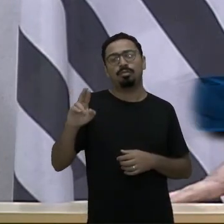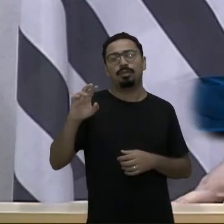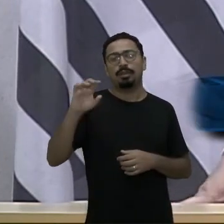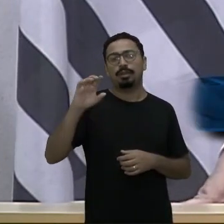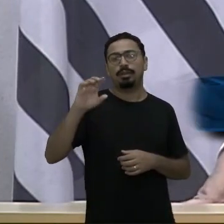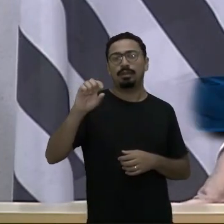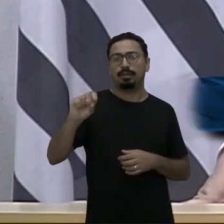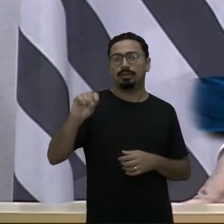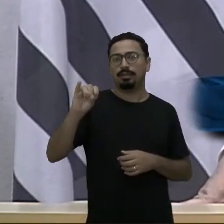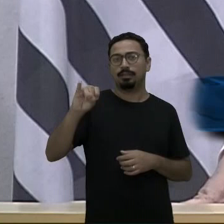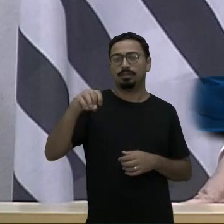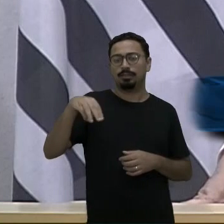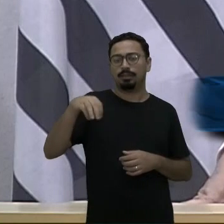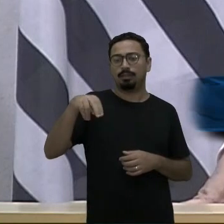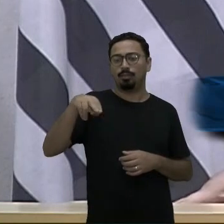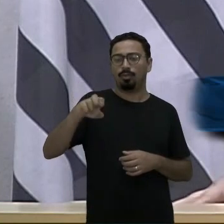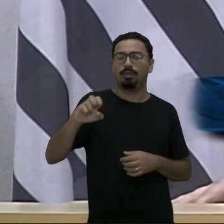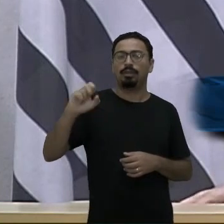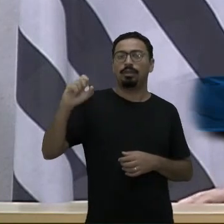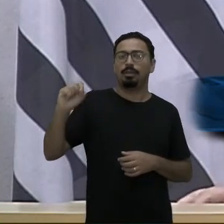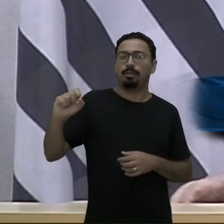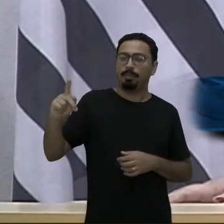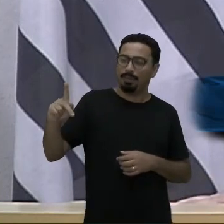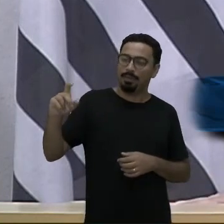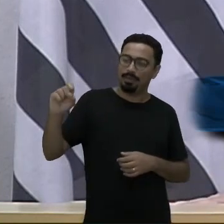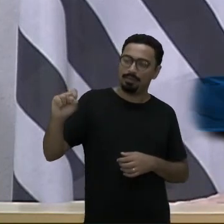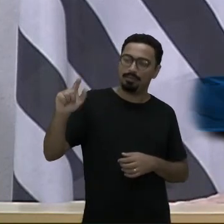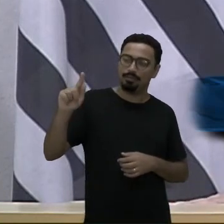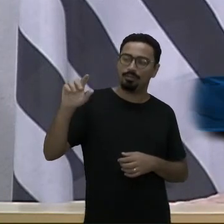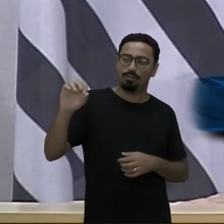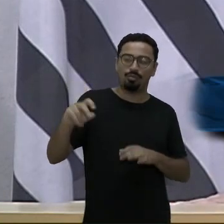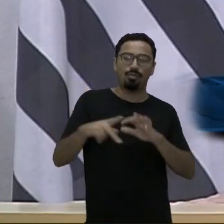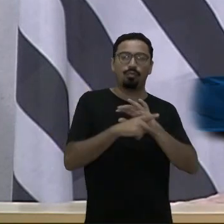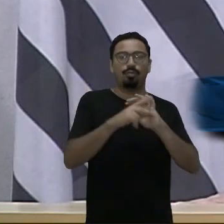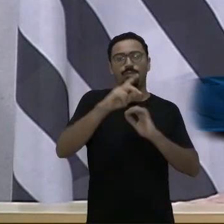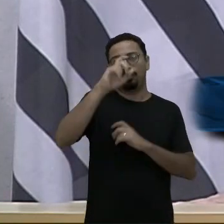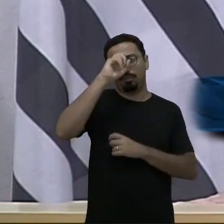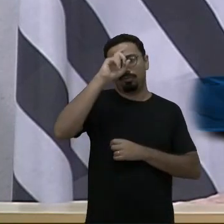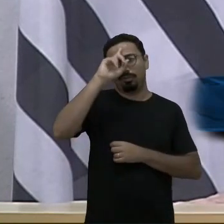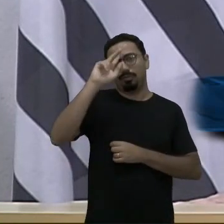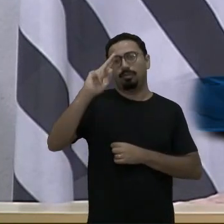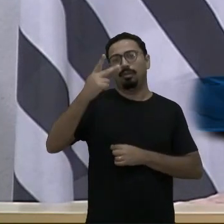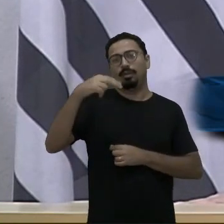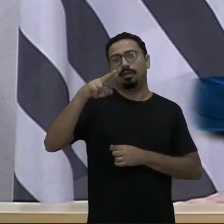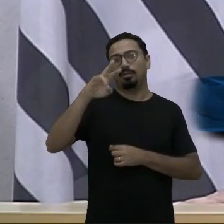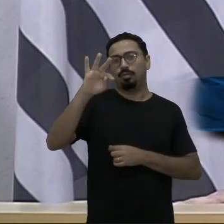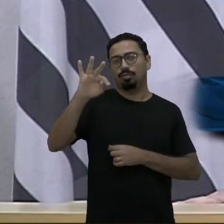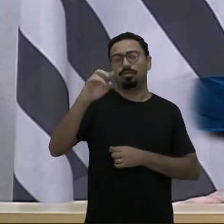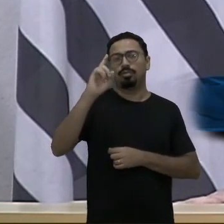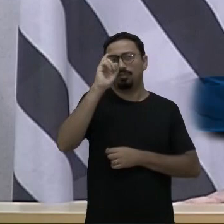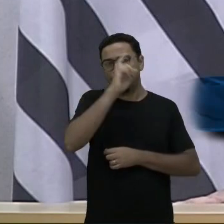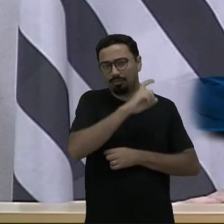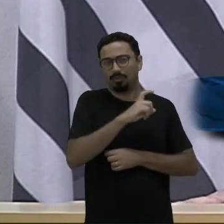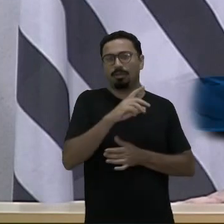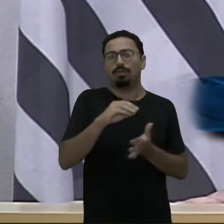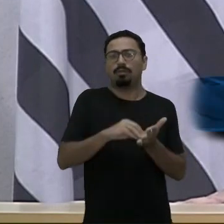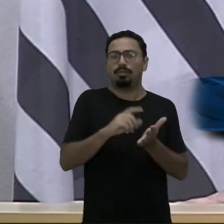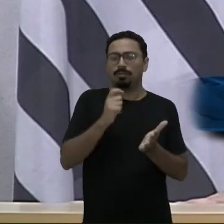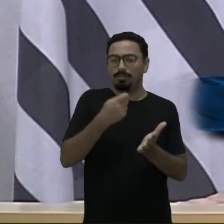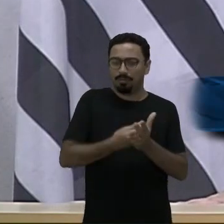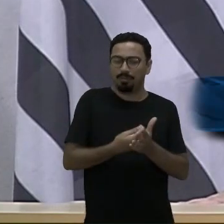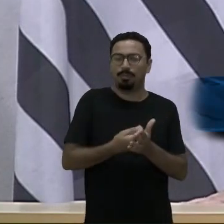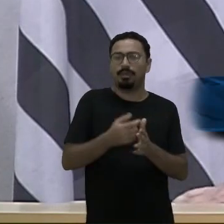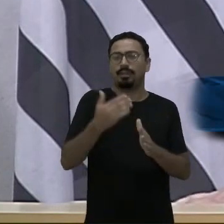do PSGO do Agamute, porque diante de tanta dificuldade, falta de pagamento, fechamento